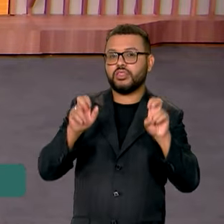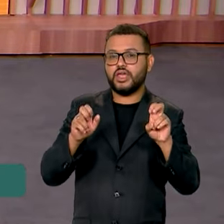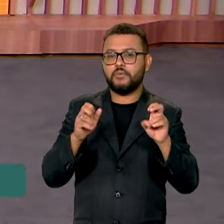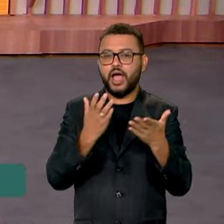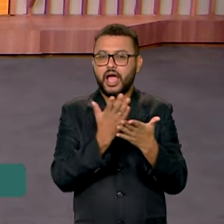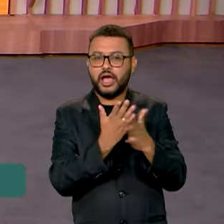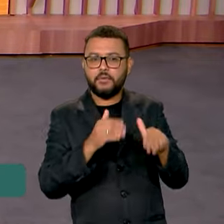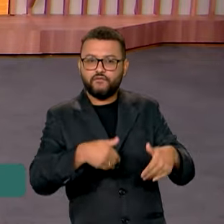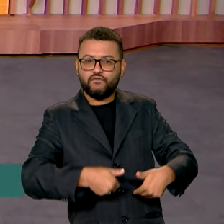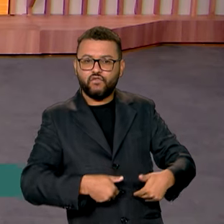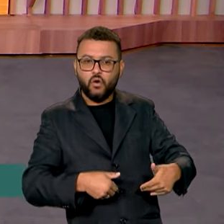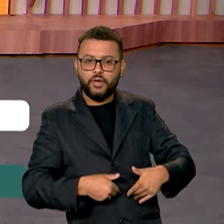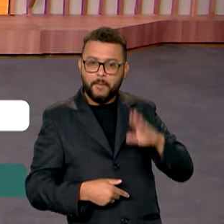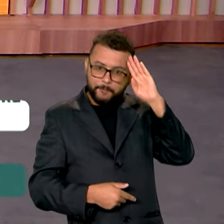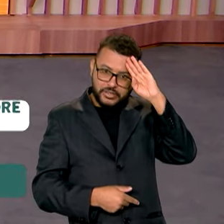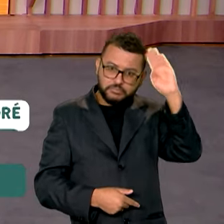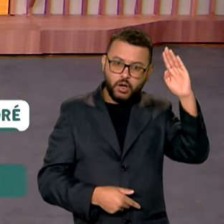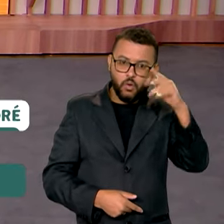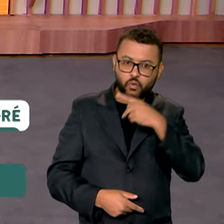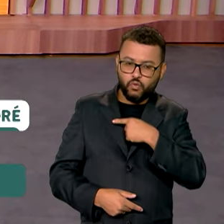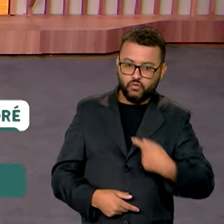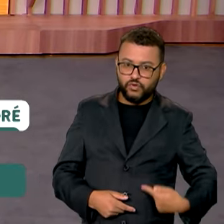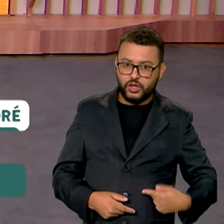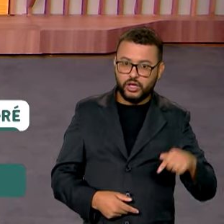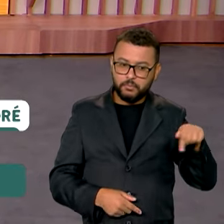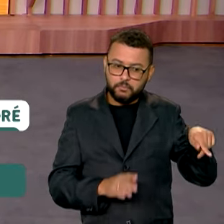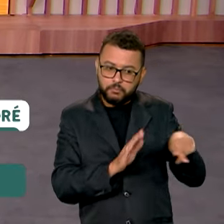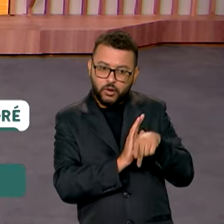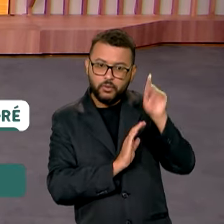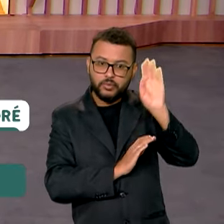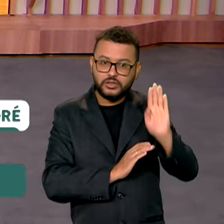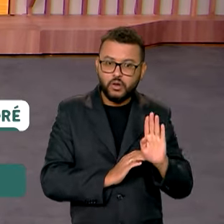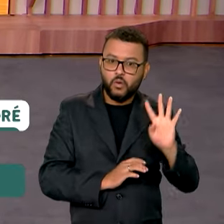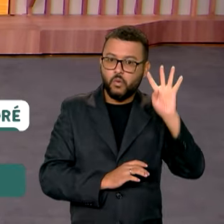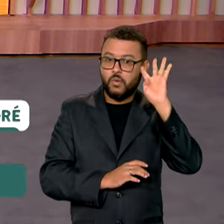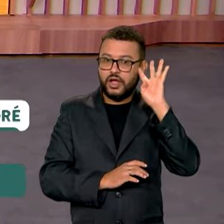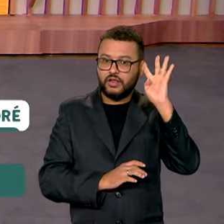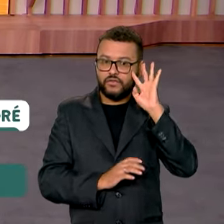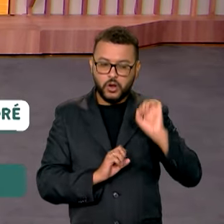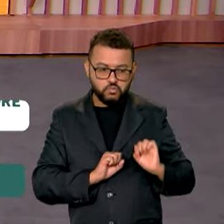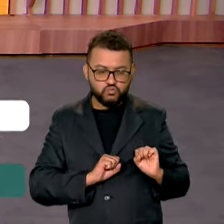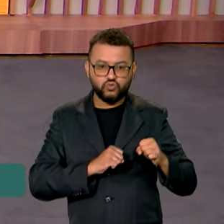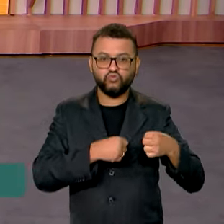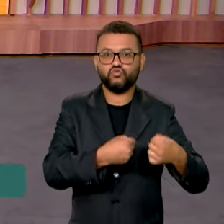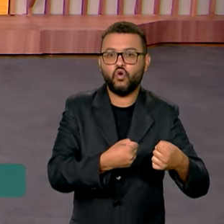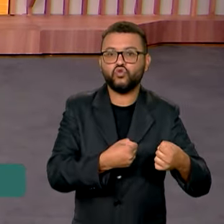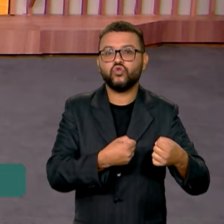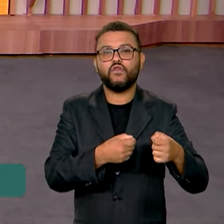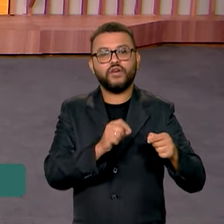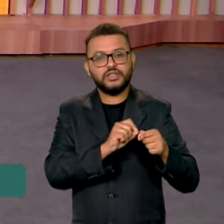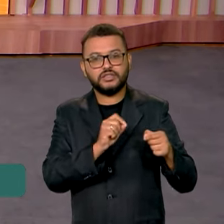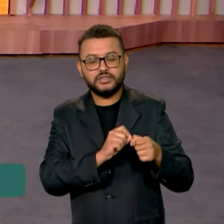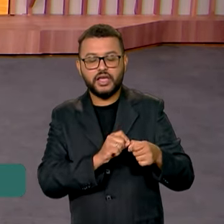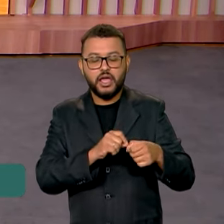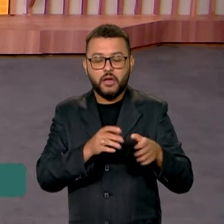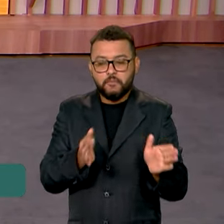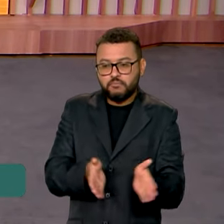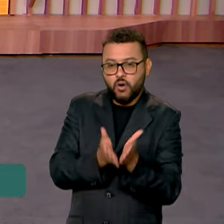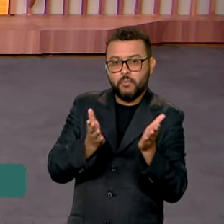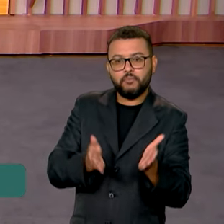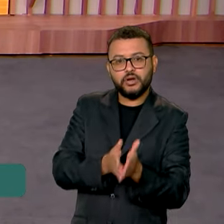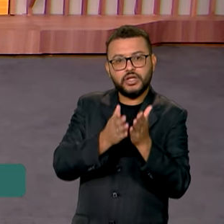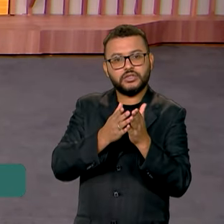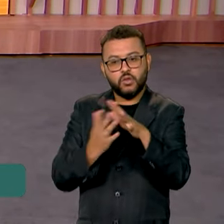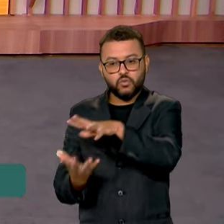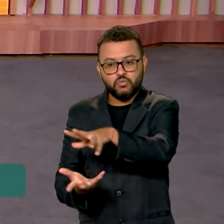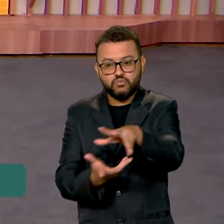considerado prioritário pelo governo brasileiro, que nessa quarta-feira deu início a uma força-tarefa para combater a pobreza no mundo.